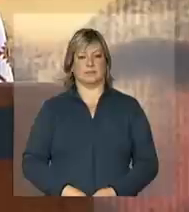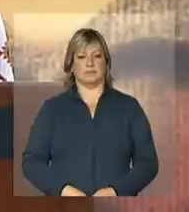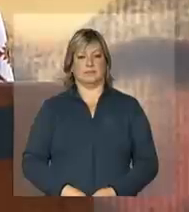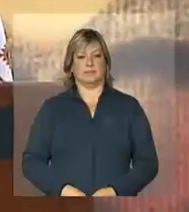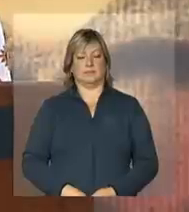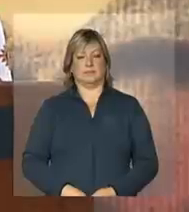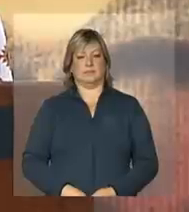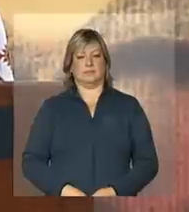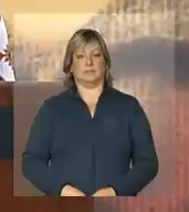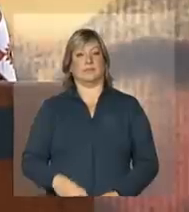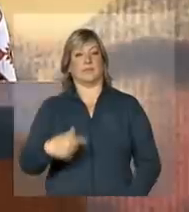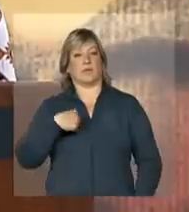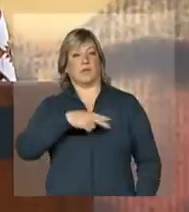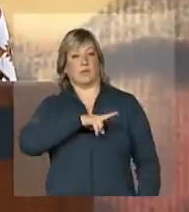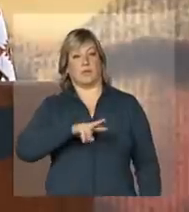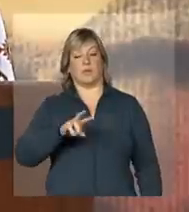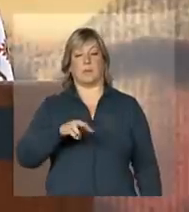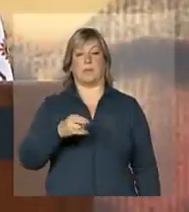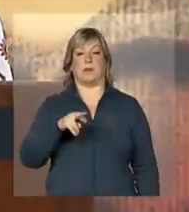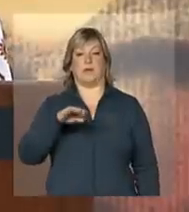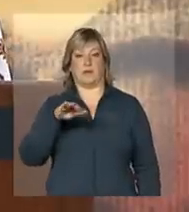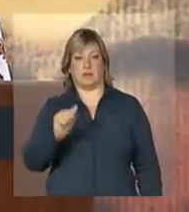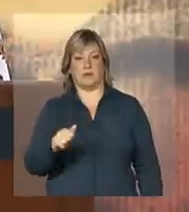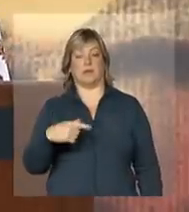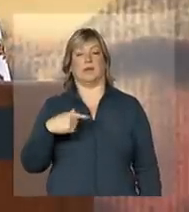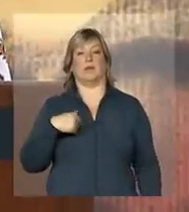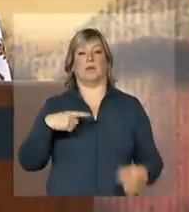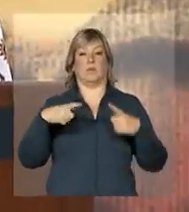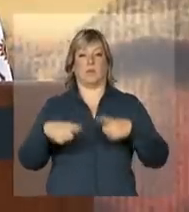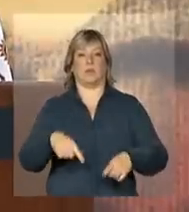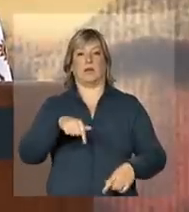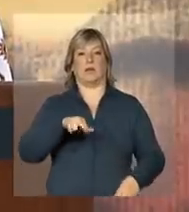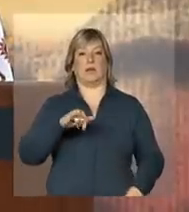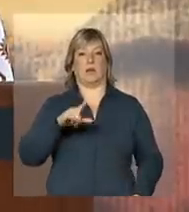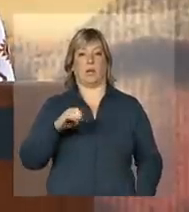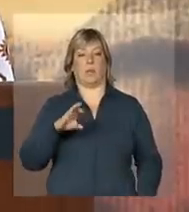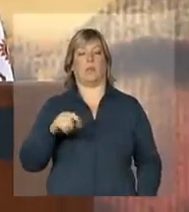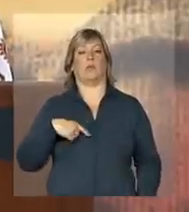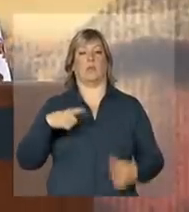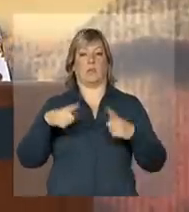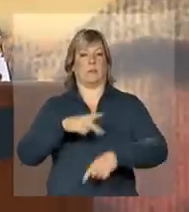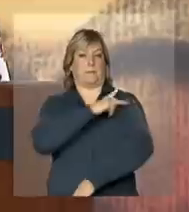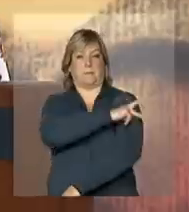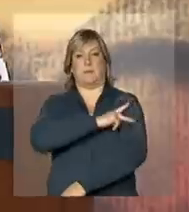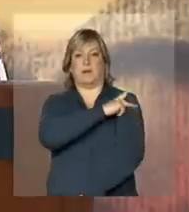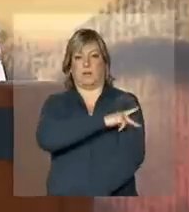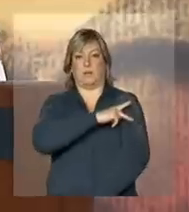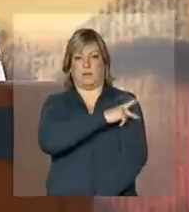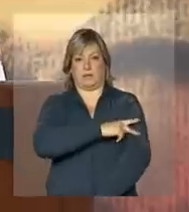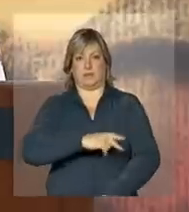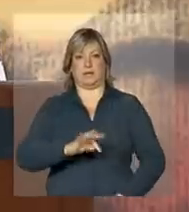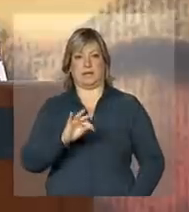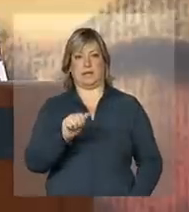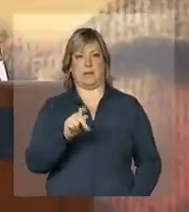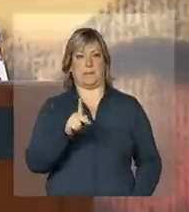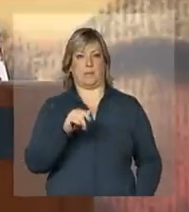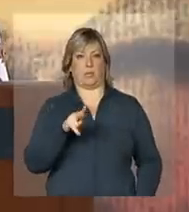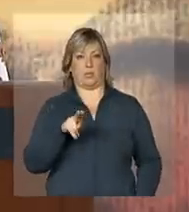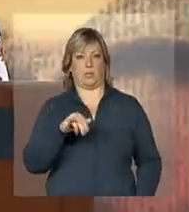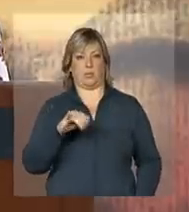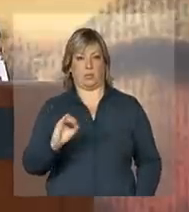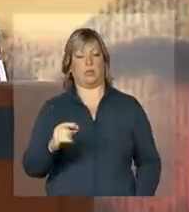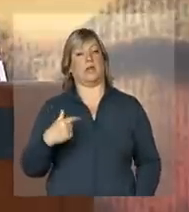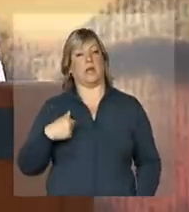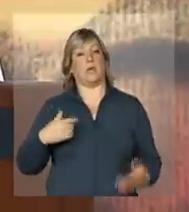presente sou Maria Rosalina dos Santos sou de um quilombo Tapuio no Piauí e no momento